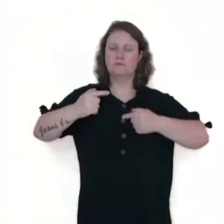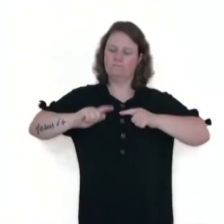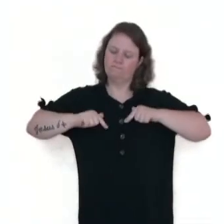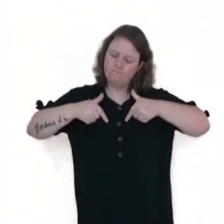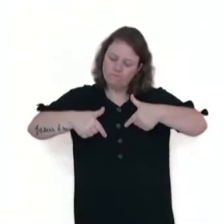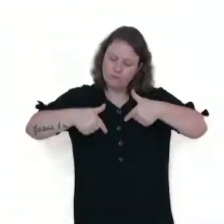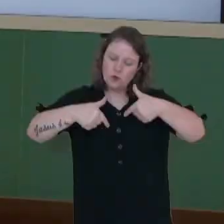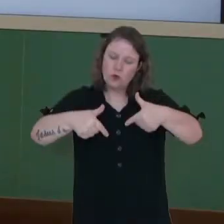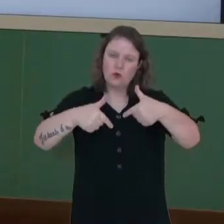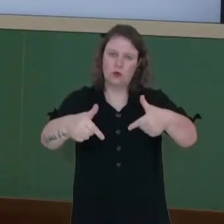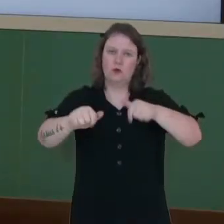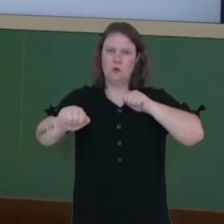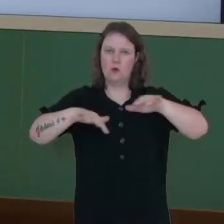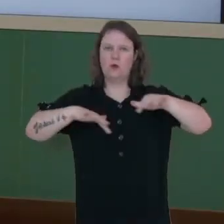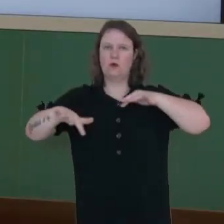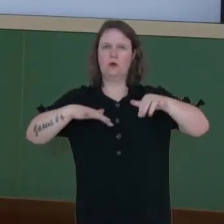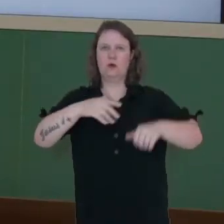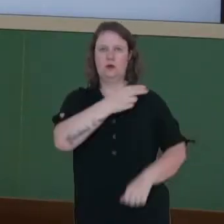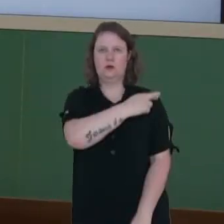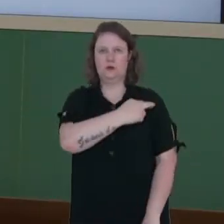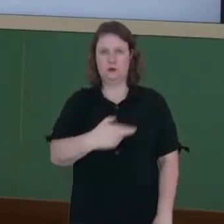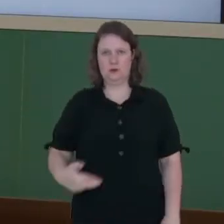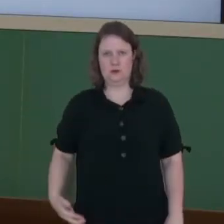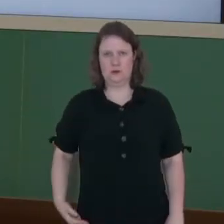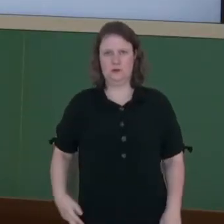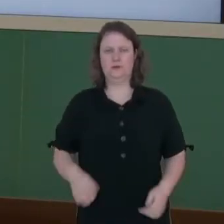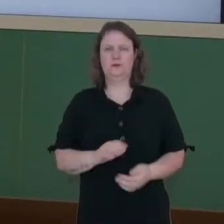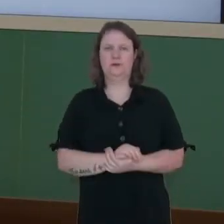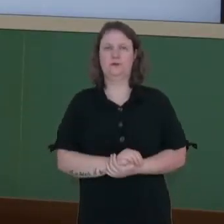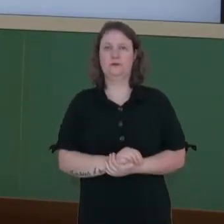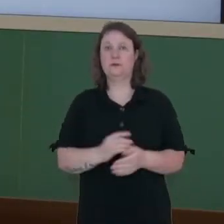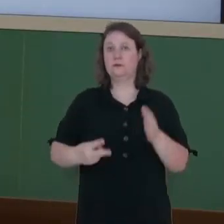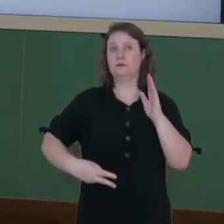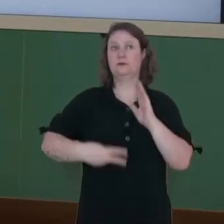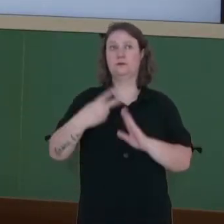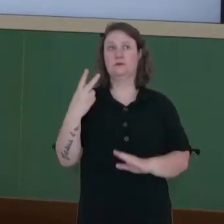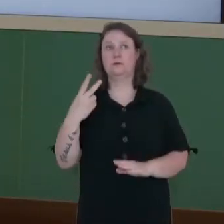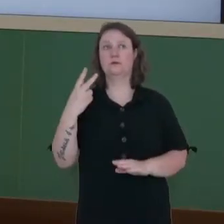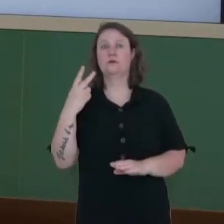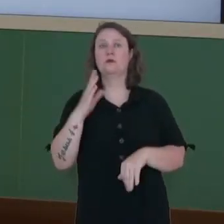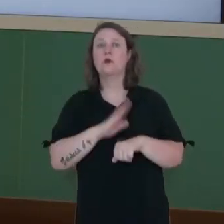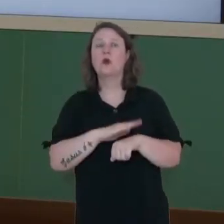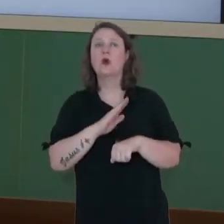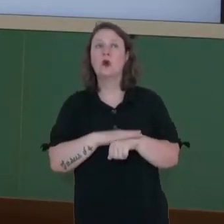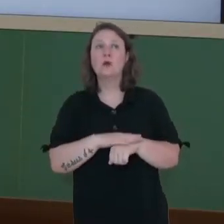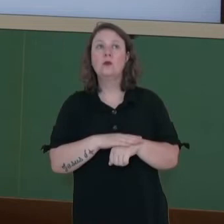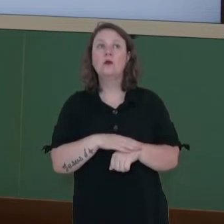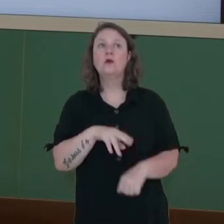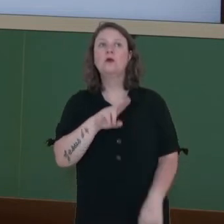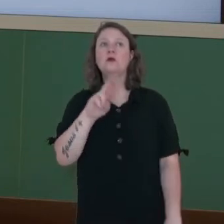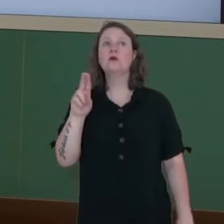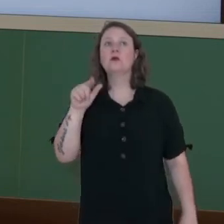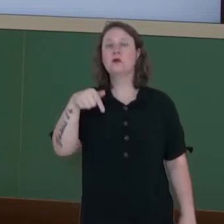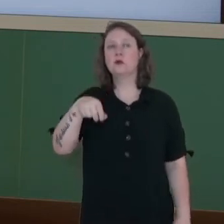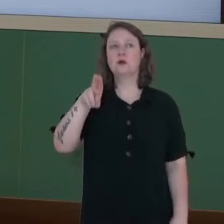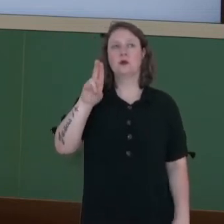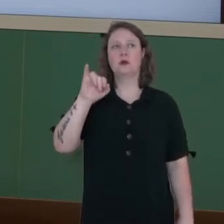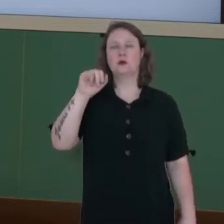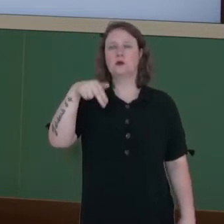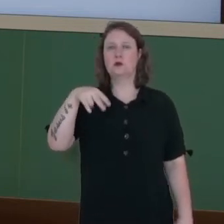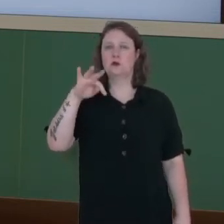movimento republicano. Uma segunda tendência era liderada por Quintino Bocaiúva e eles